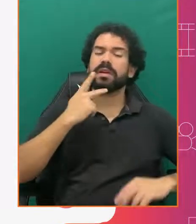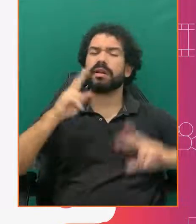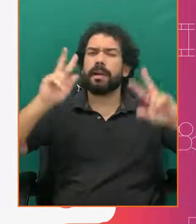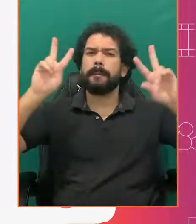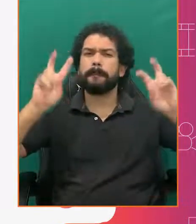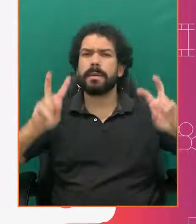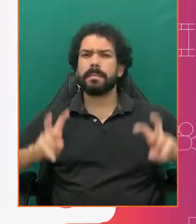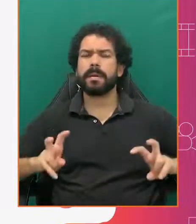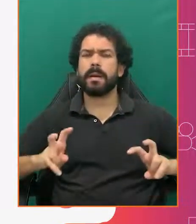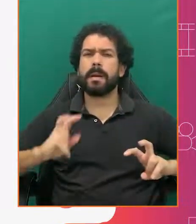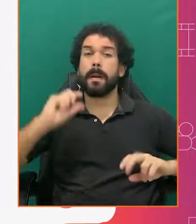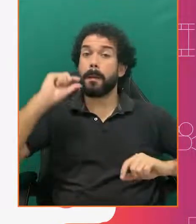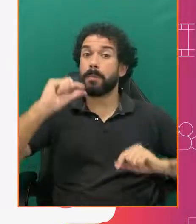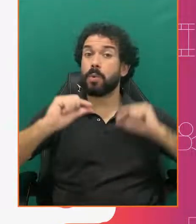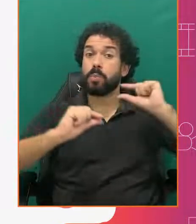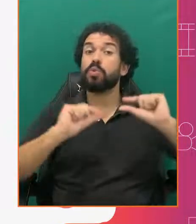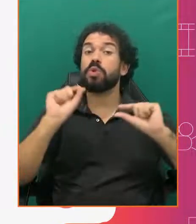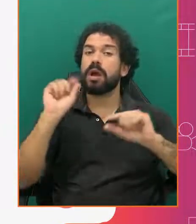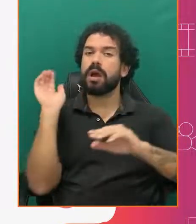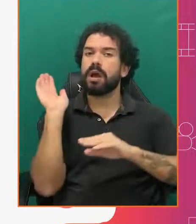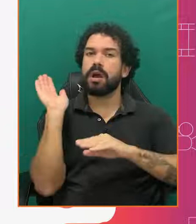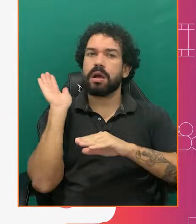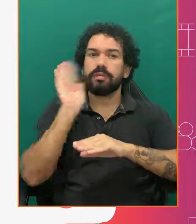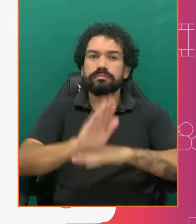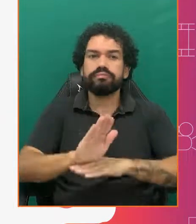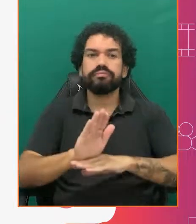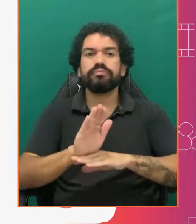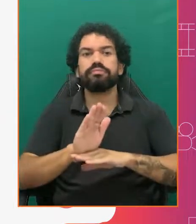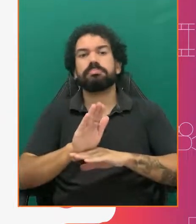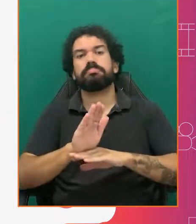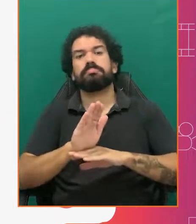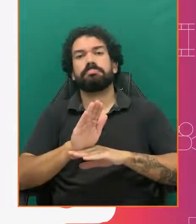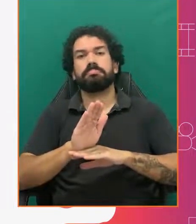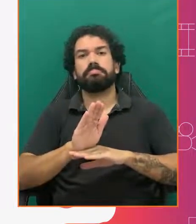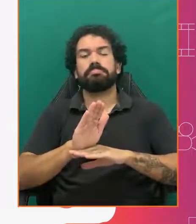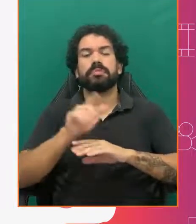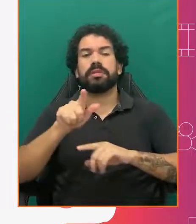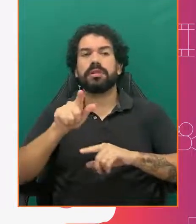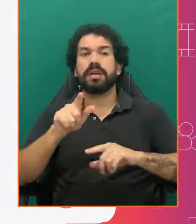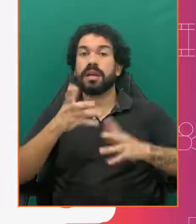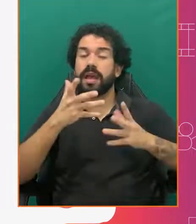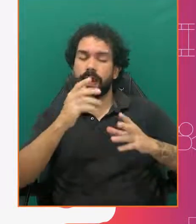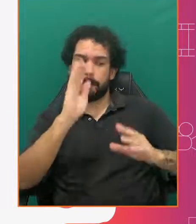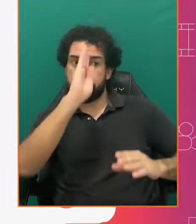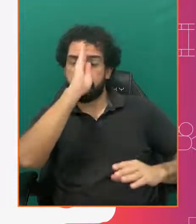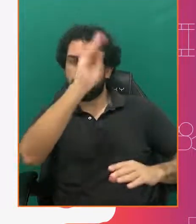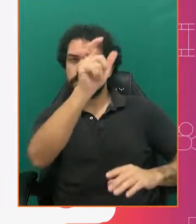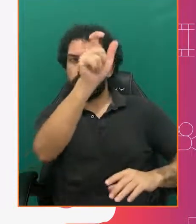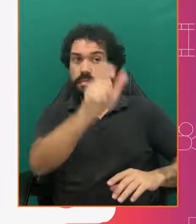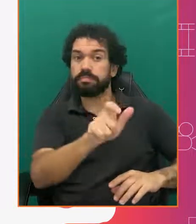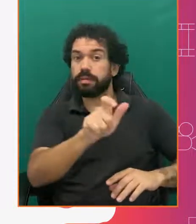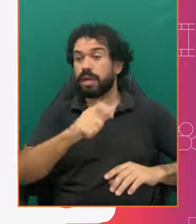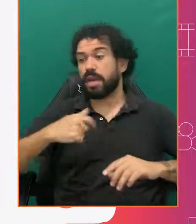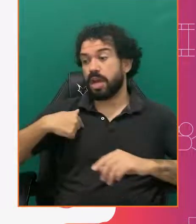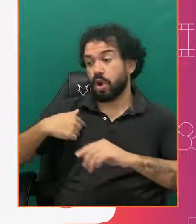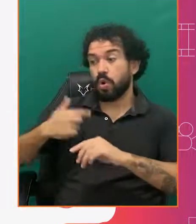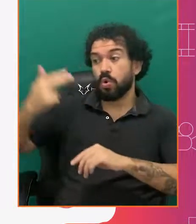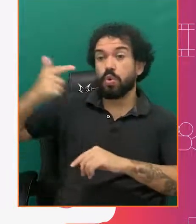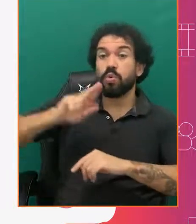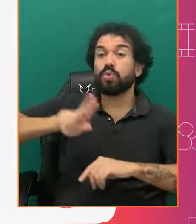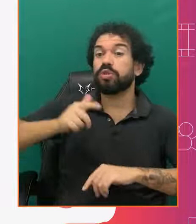ações que são usadas para apoiar ou enfatizar uma ação principal.